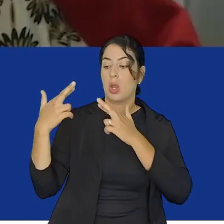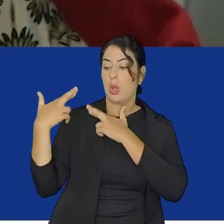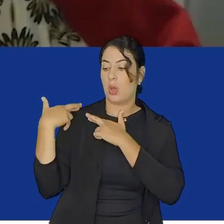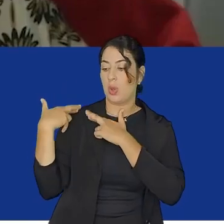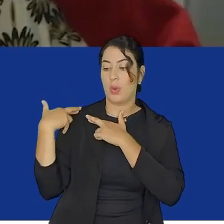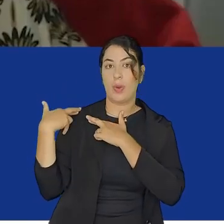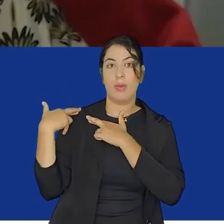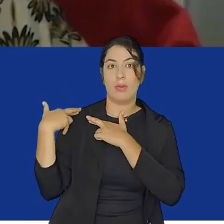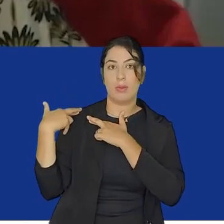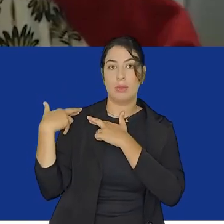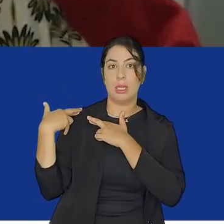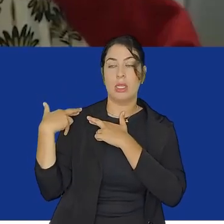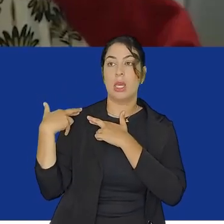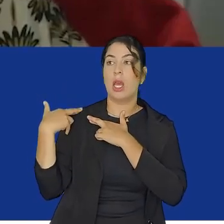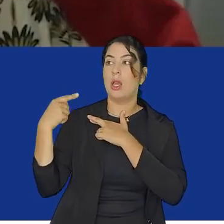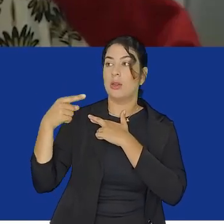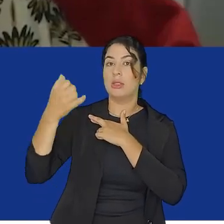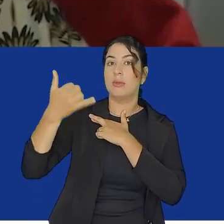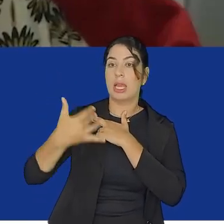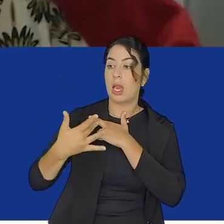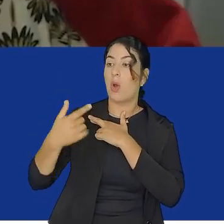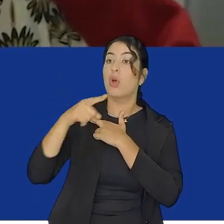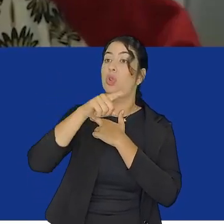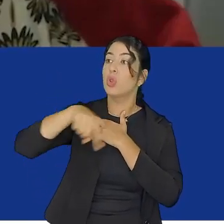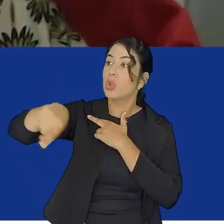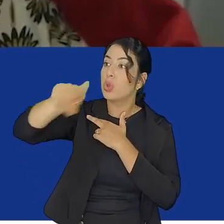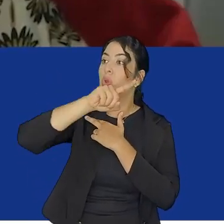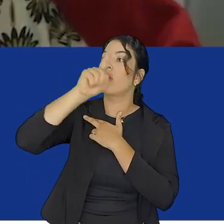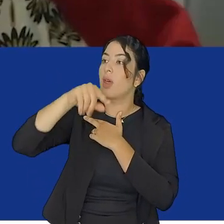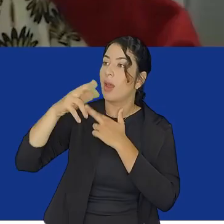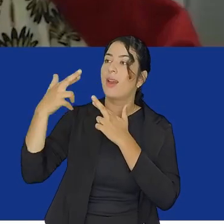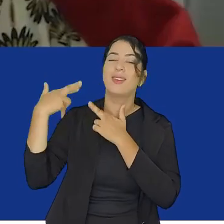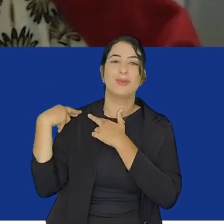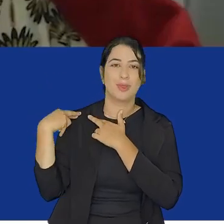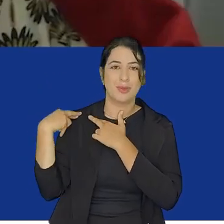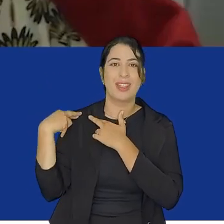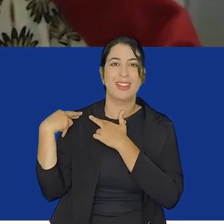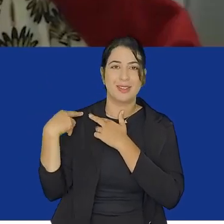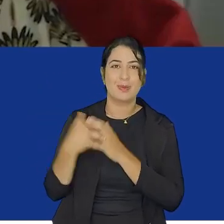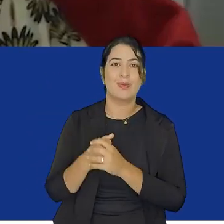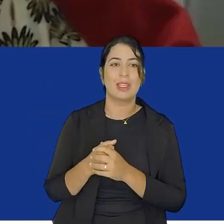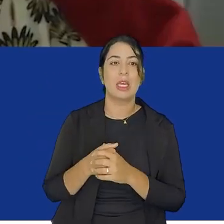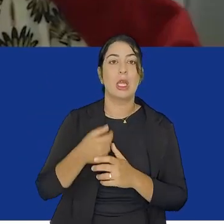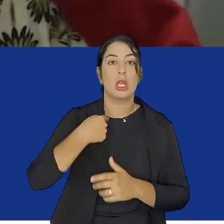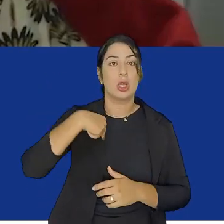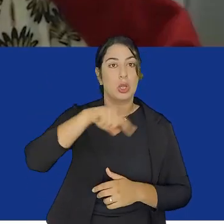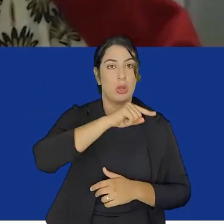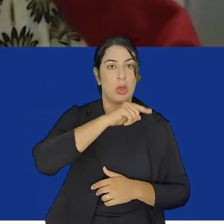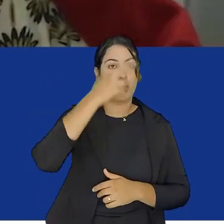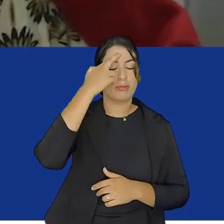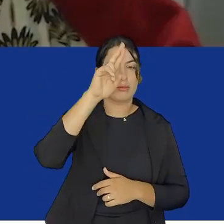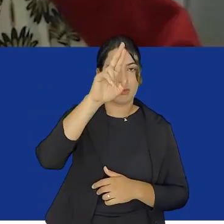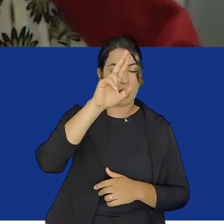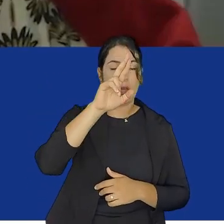muitas partes, né, muitos pontos dentro da administração temos, né, como administradores, gestores, responsabilidade, não somos só